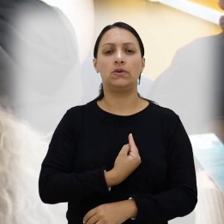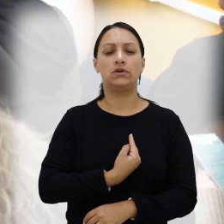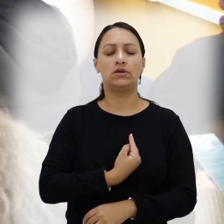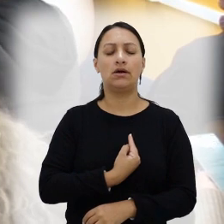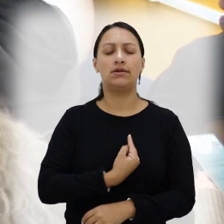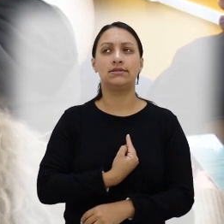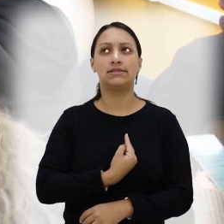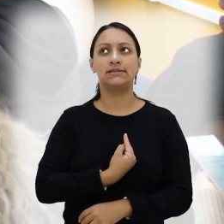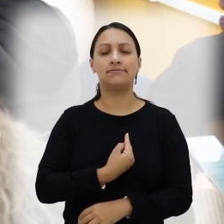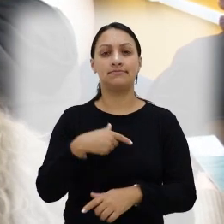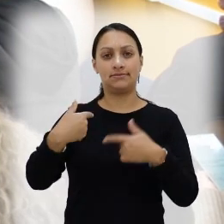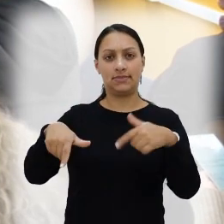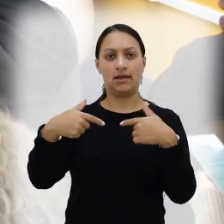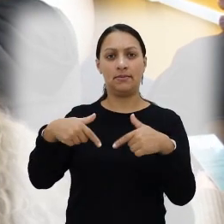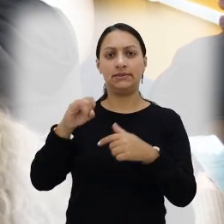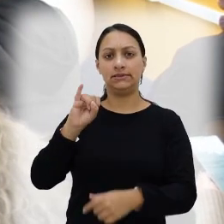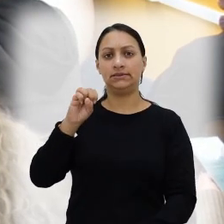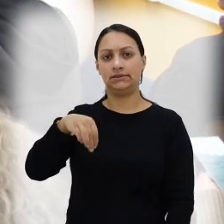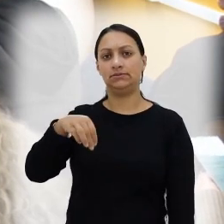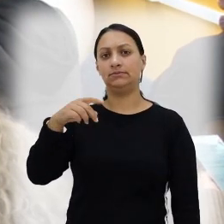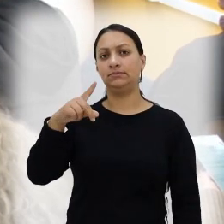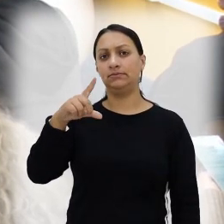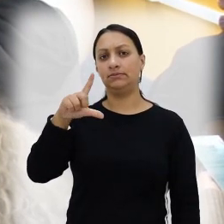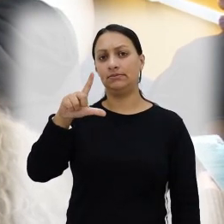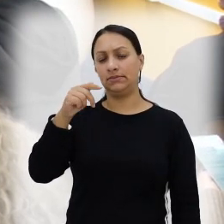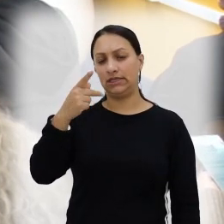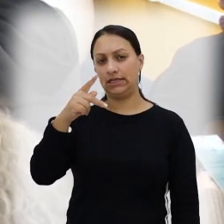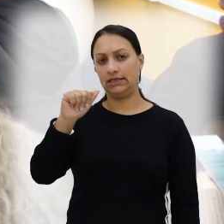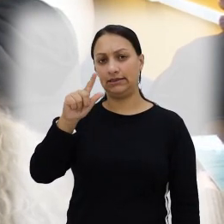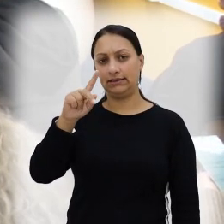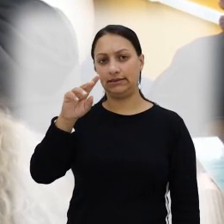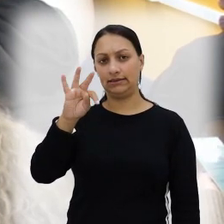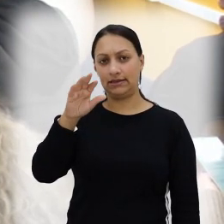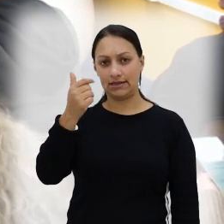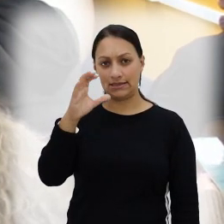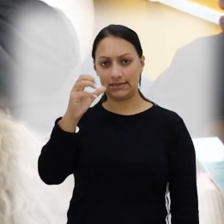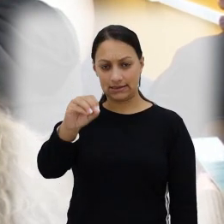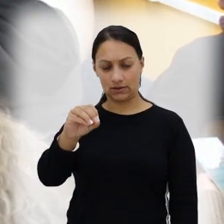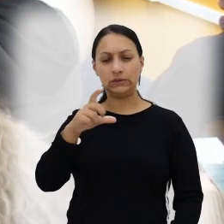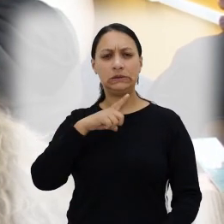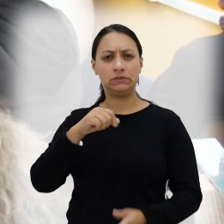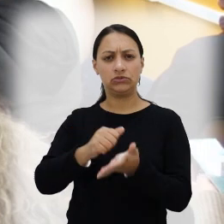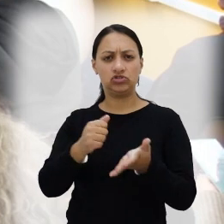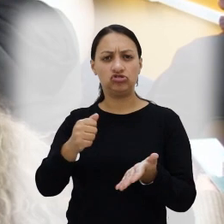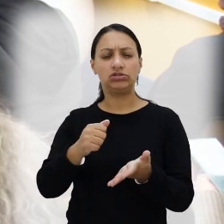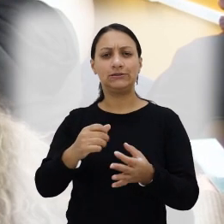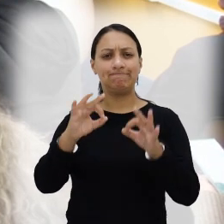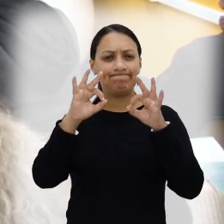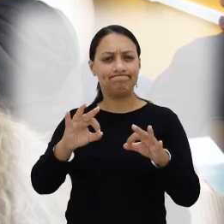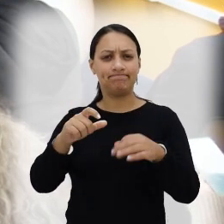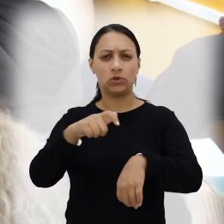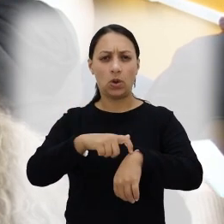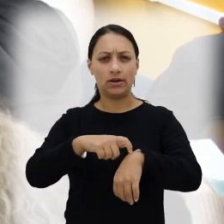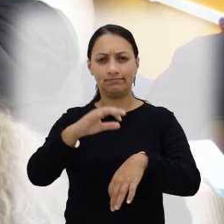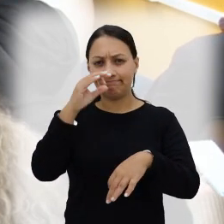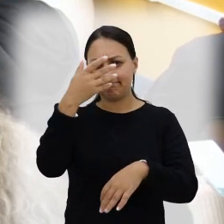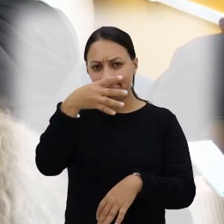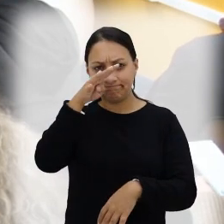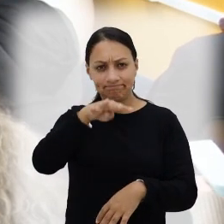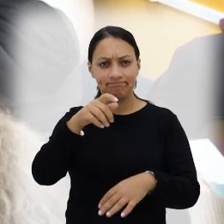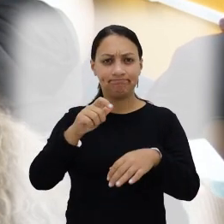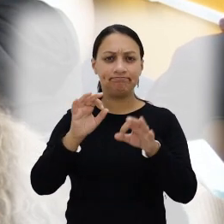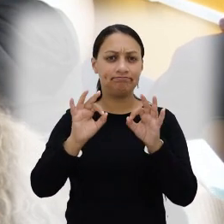lá, a gente trabalha muito com implantação, né, nos nossos clientes. Então, a gente tem uma agenda bem cronometrada em relação a isso. E então, a gente já vai